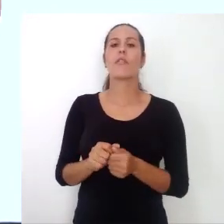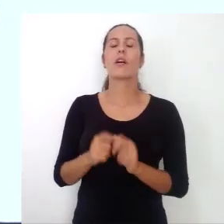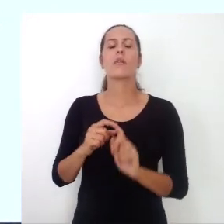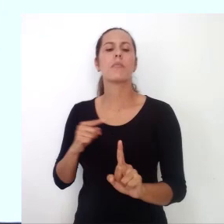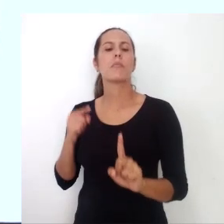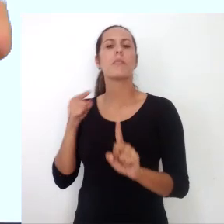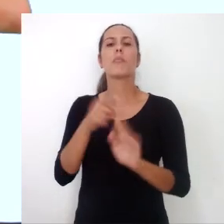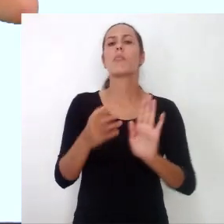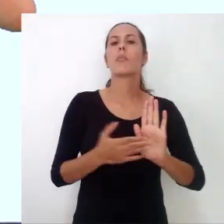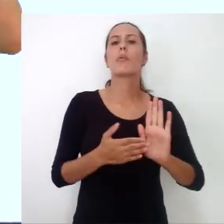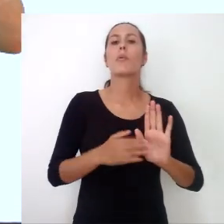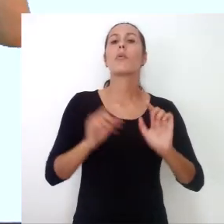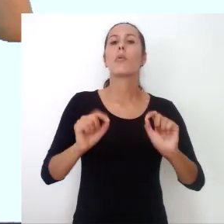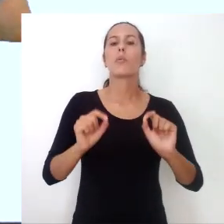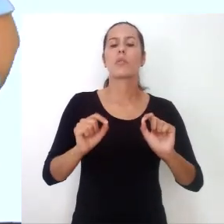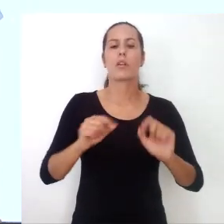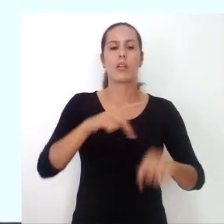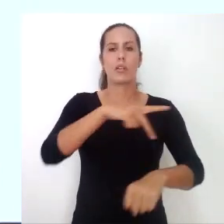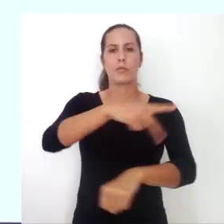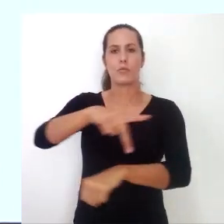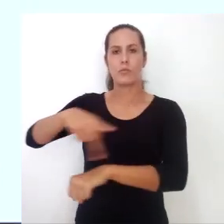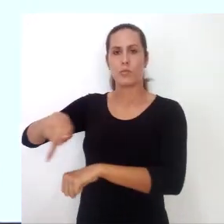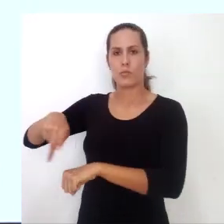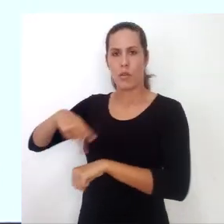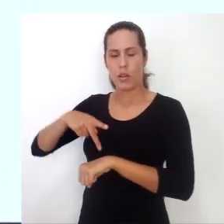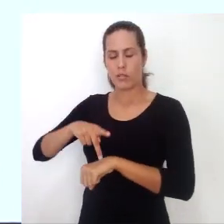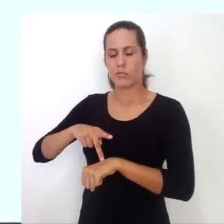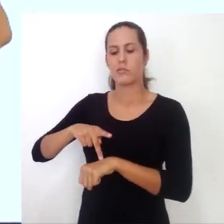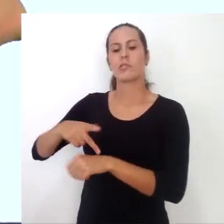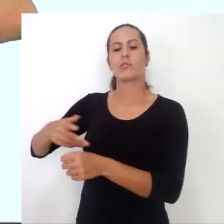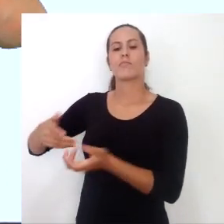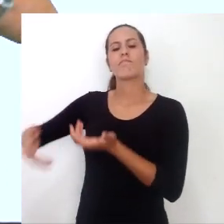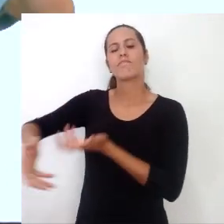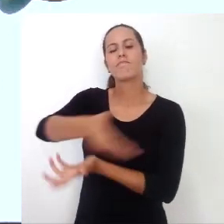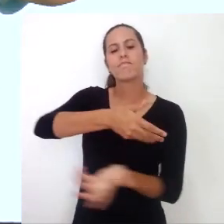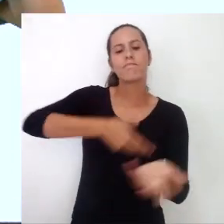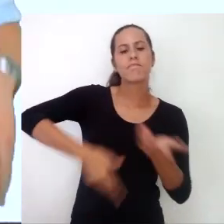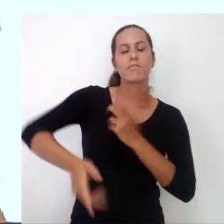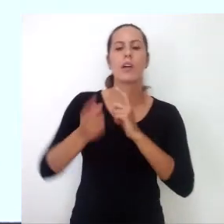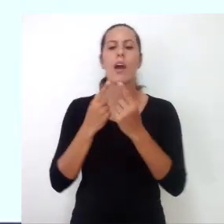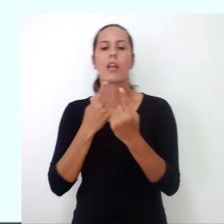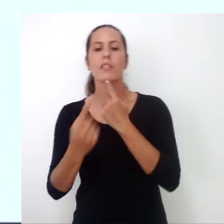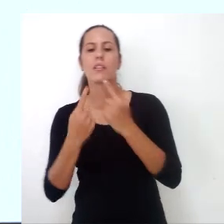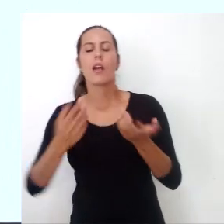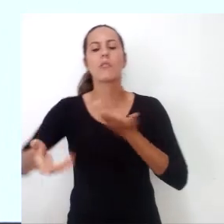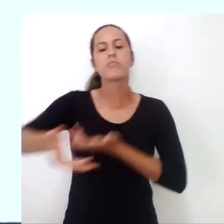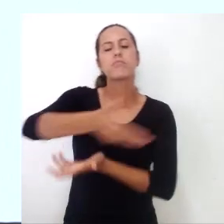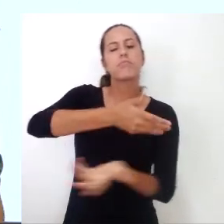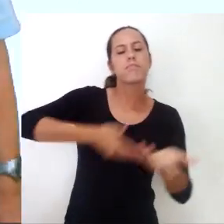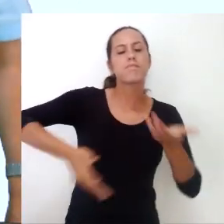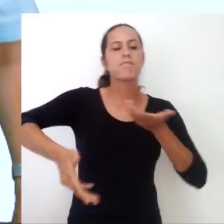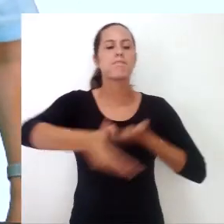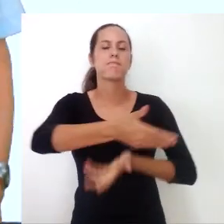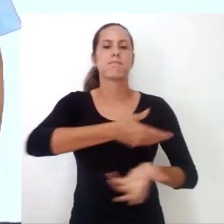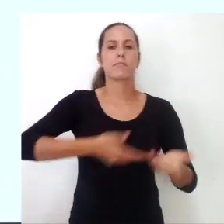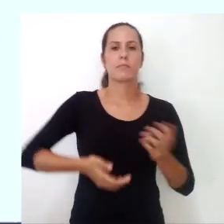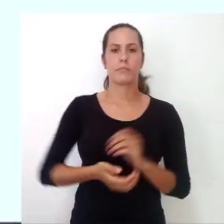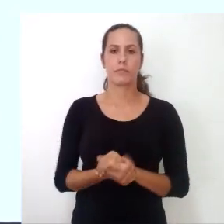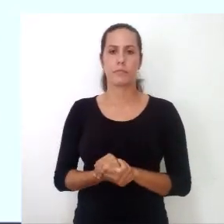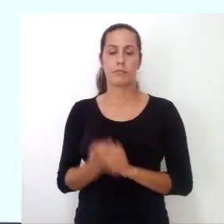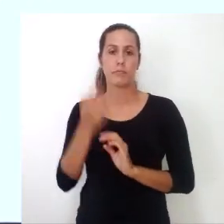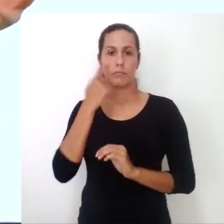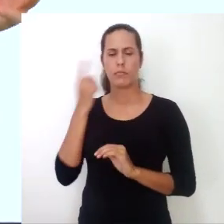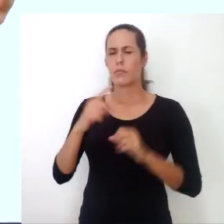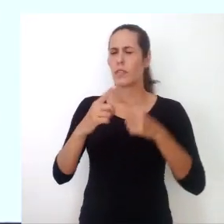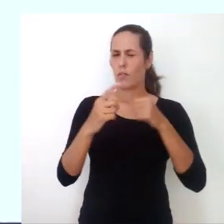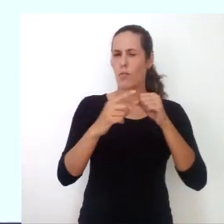O desenvolvimento amistoso das relações das nações do mundo. Vamos ver aqui o que é que diz